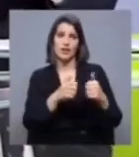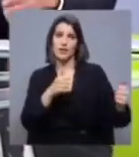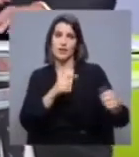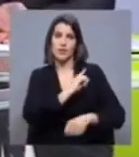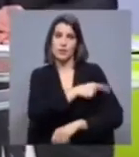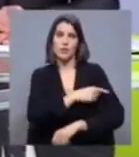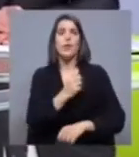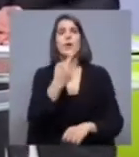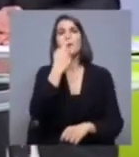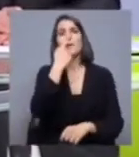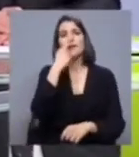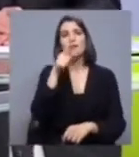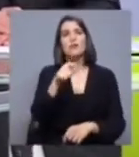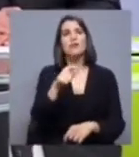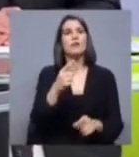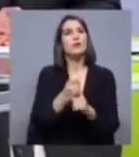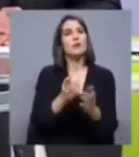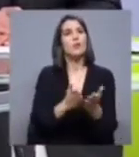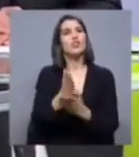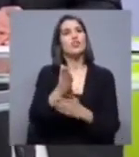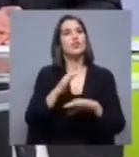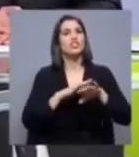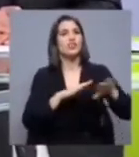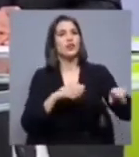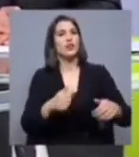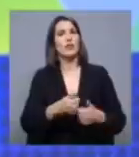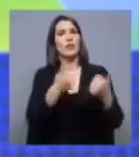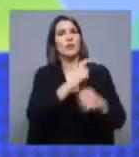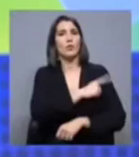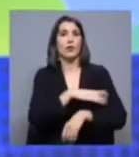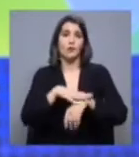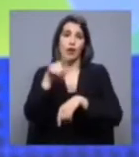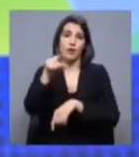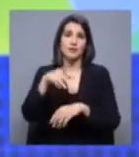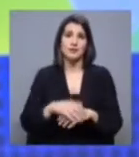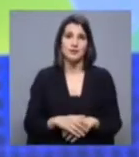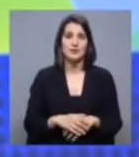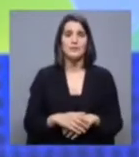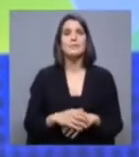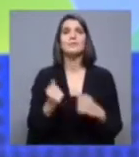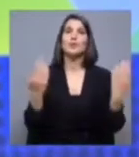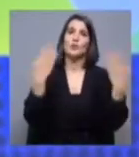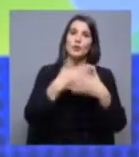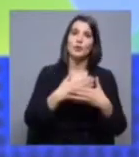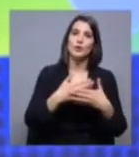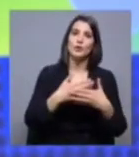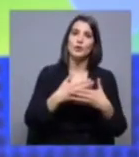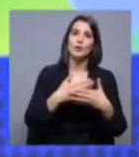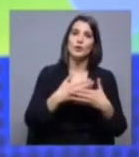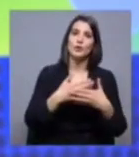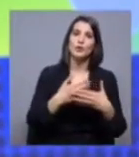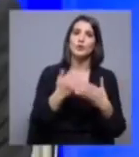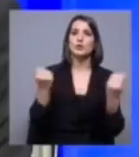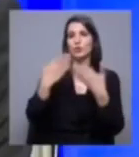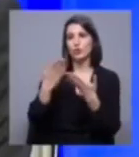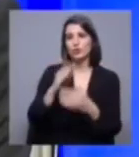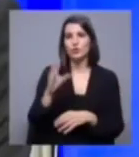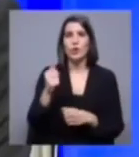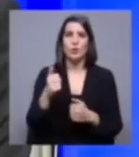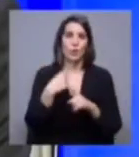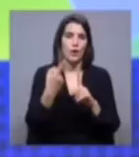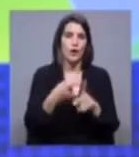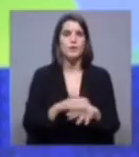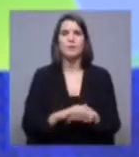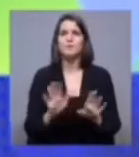ou prefere ficar com ânus de manter a esquerda no poder? Boa noite, obrigado mais uma vez, João, boa noite também a ti, bom ano. Não,